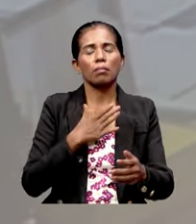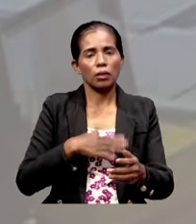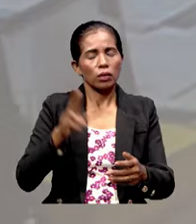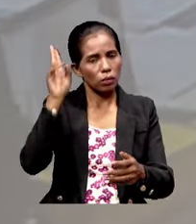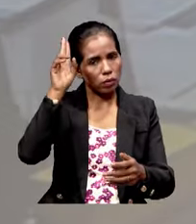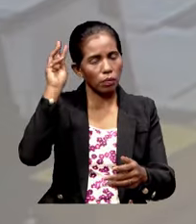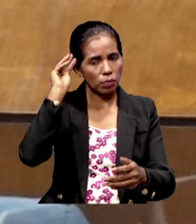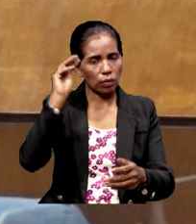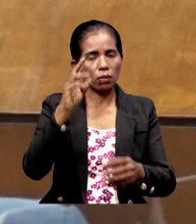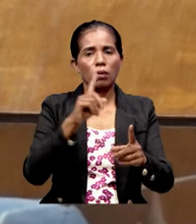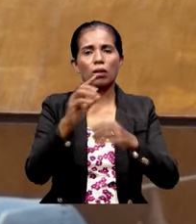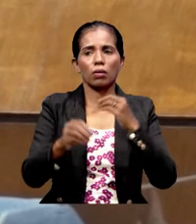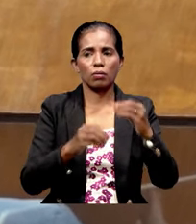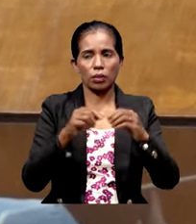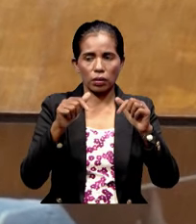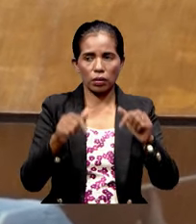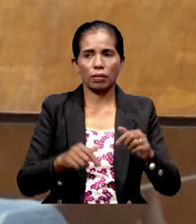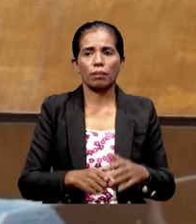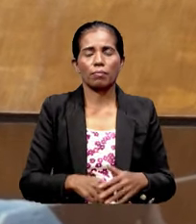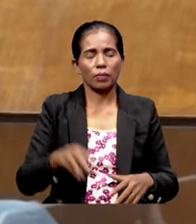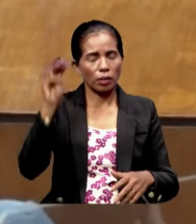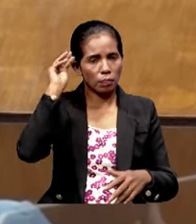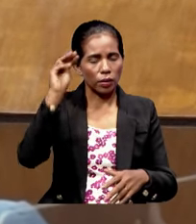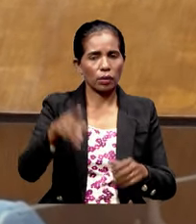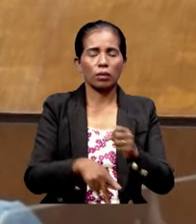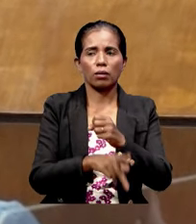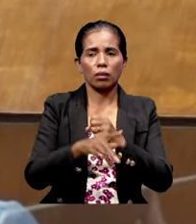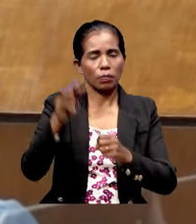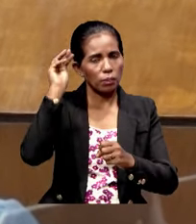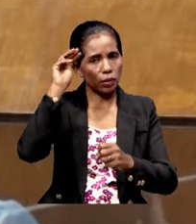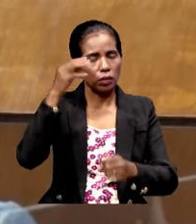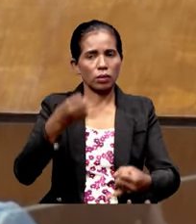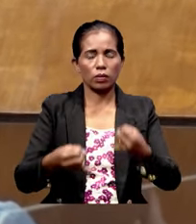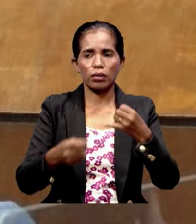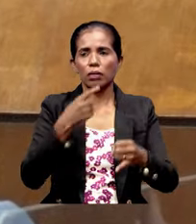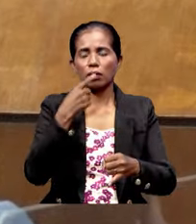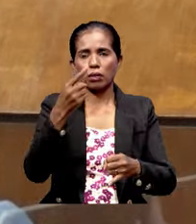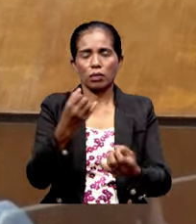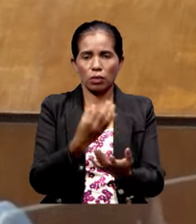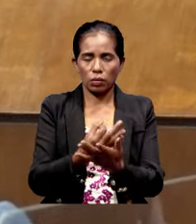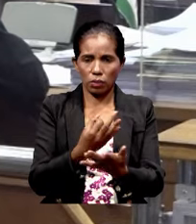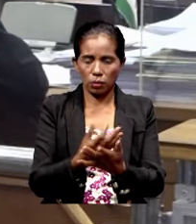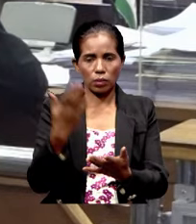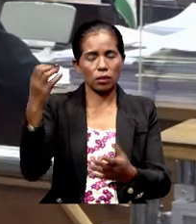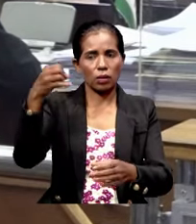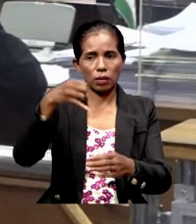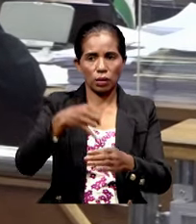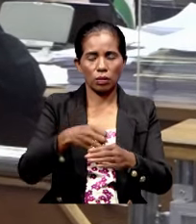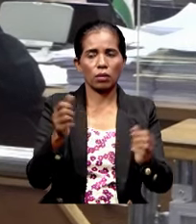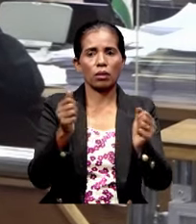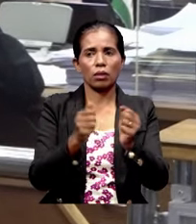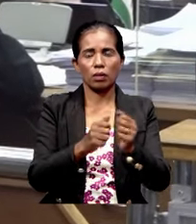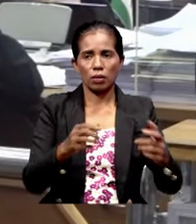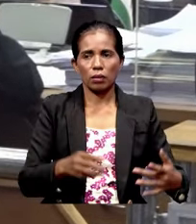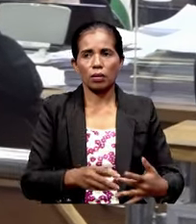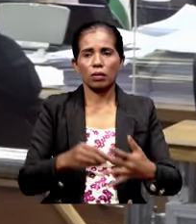explica assunto irne. A tamba preocupação bancada Kunto Nyang, ministro de Justiça, esclarece orçamento ne inclui ona o regime